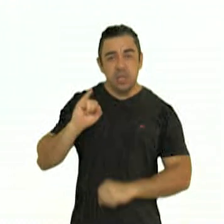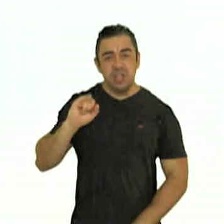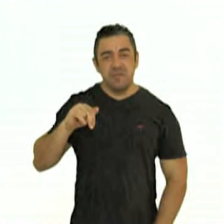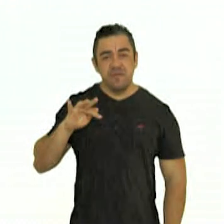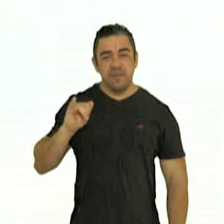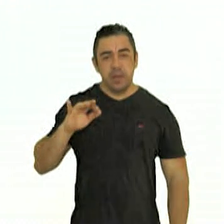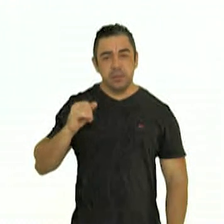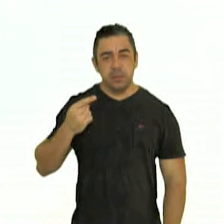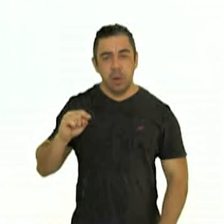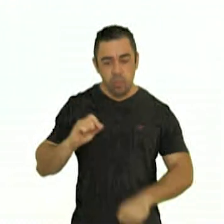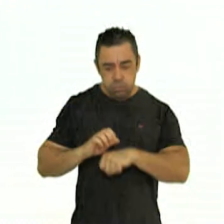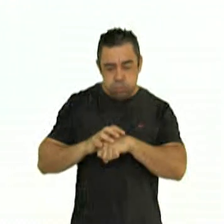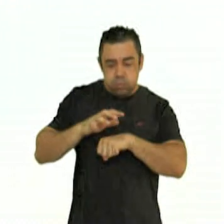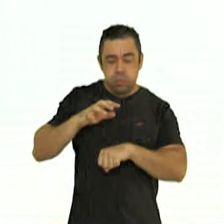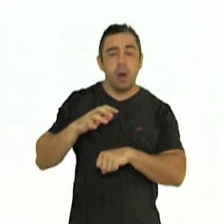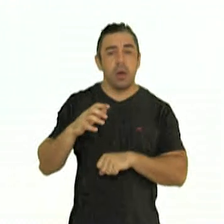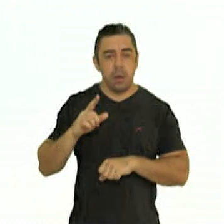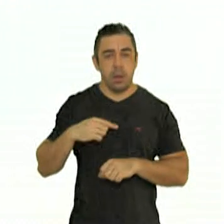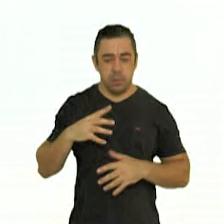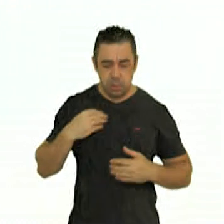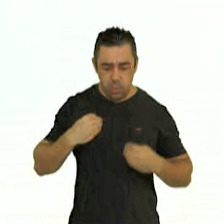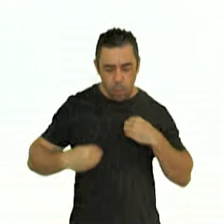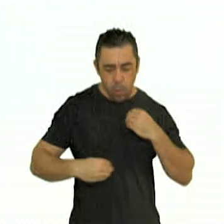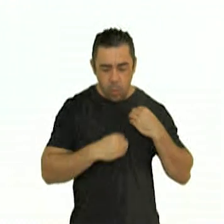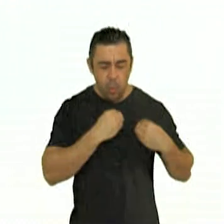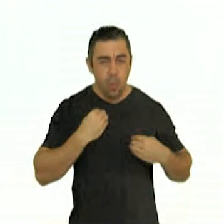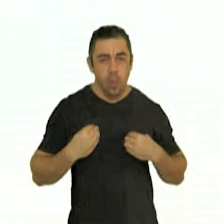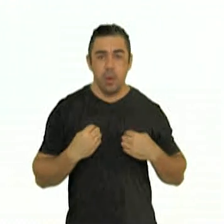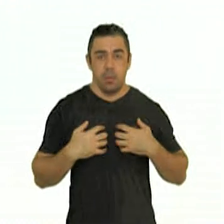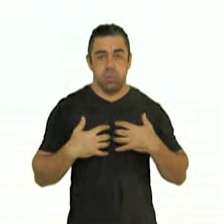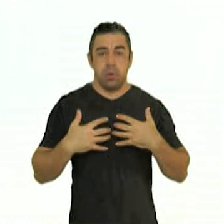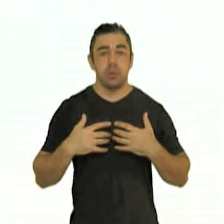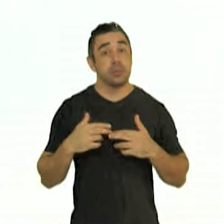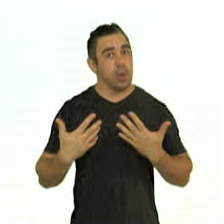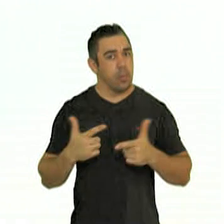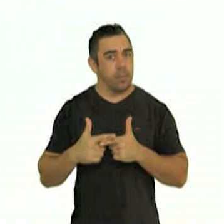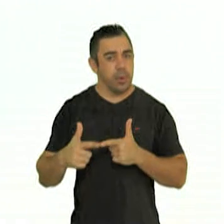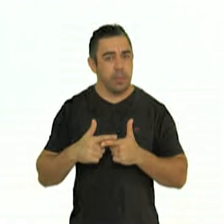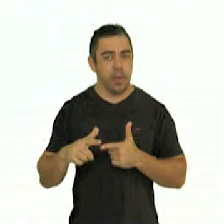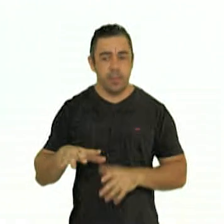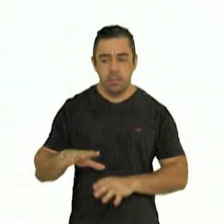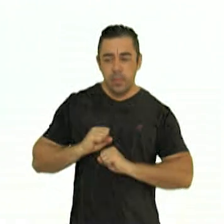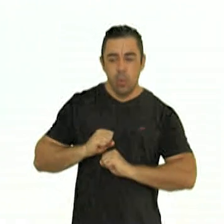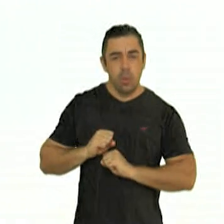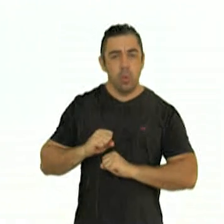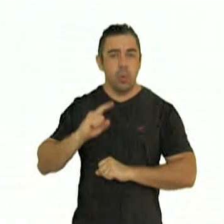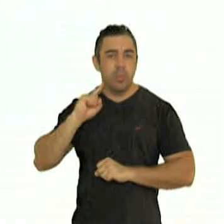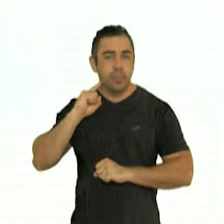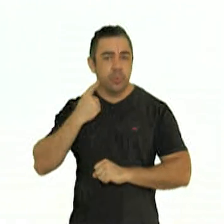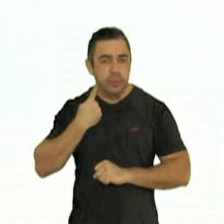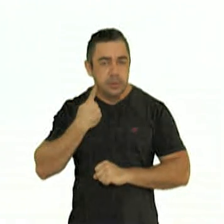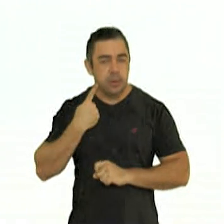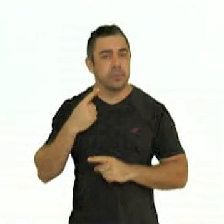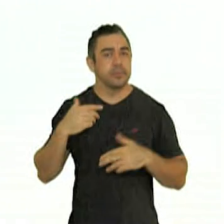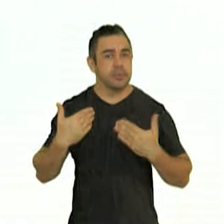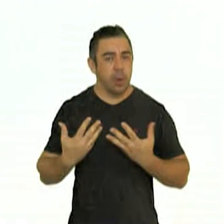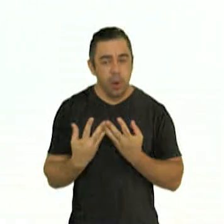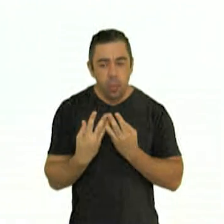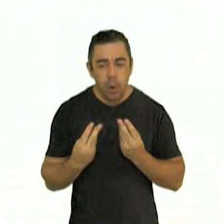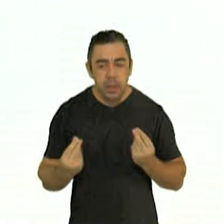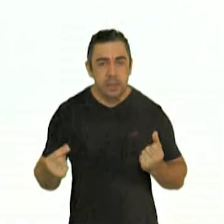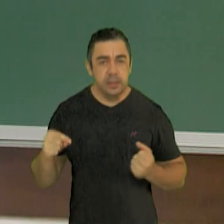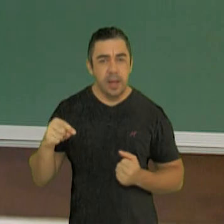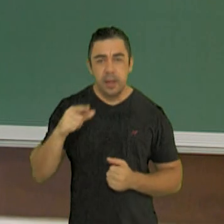Né? Então, a relação socioespacial ali, ela não estava acontecendo de uma forma negativa. A qualidade do rio